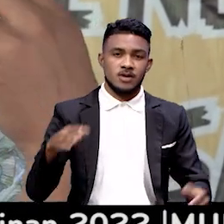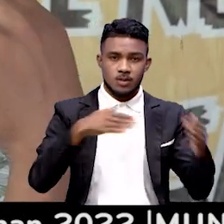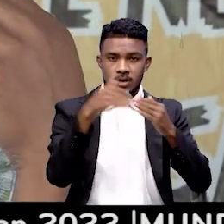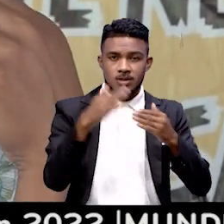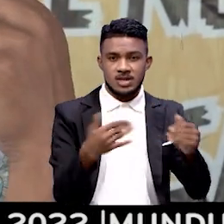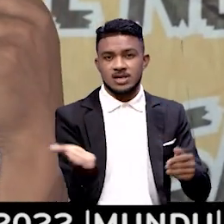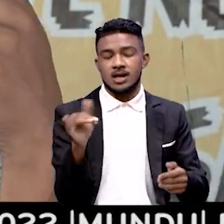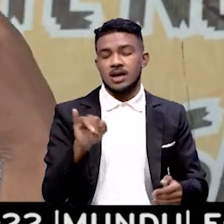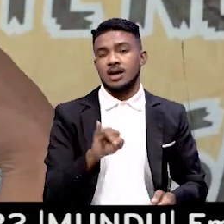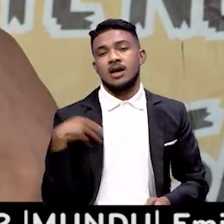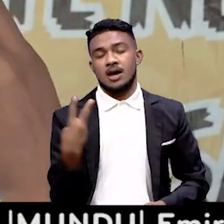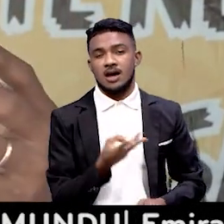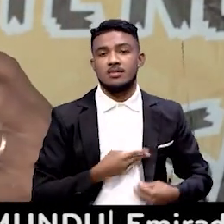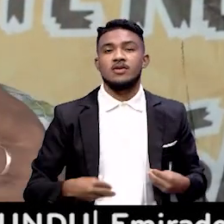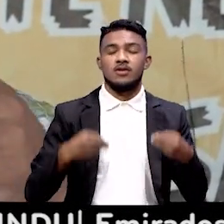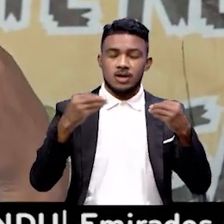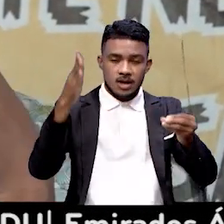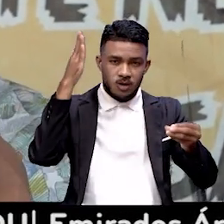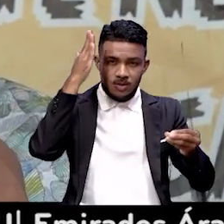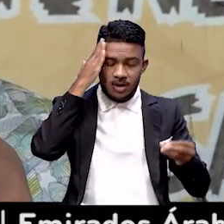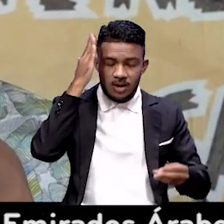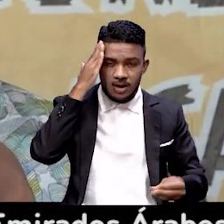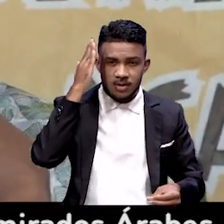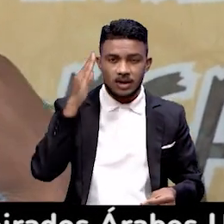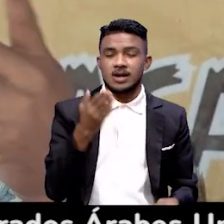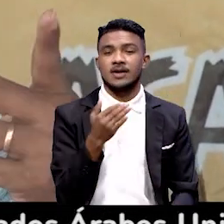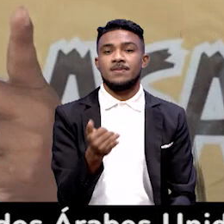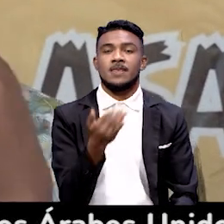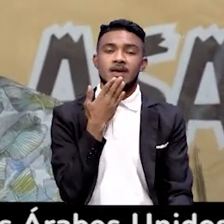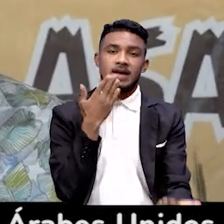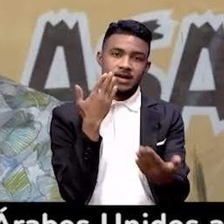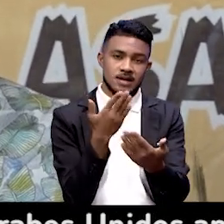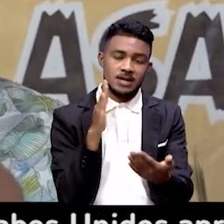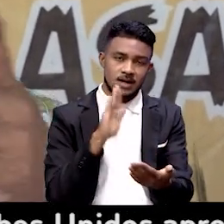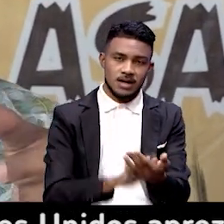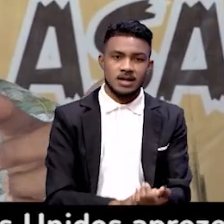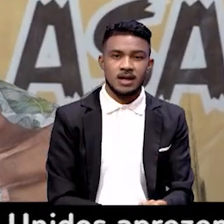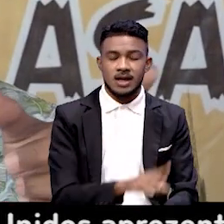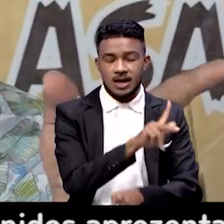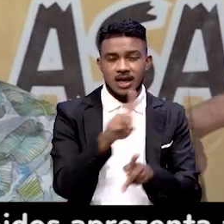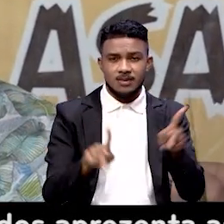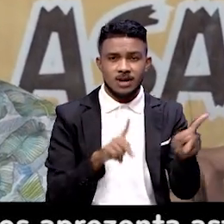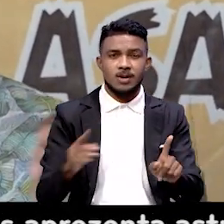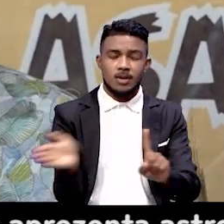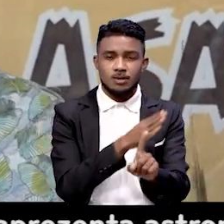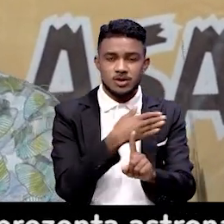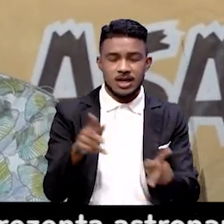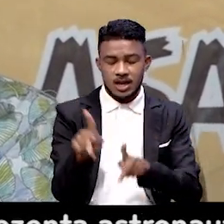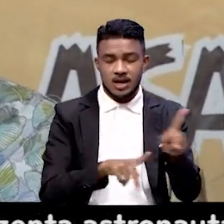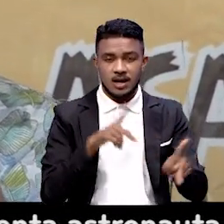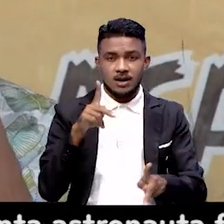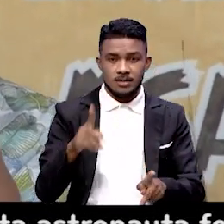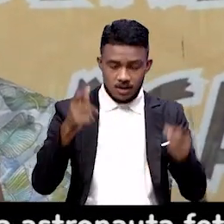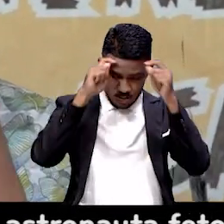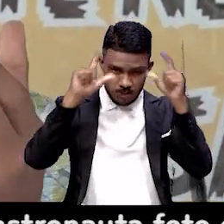atau tamre solidaridade kata kita nela dia. Ini memang baku mau zaman Timor ini memang sofer mau Timor.